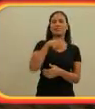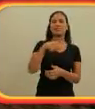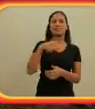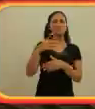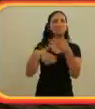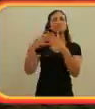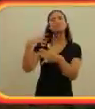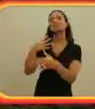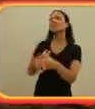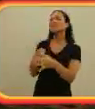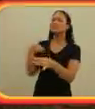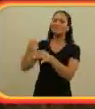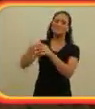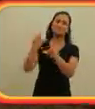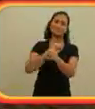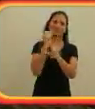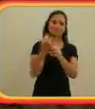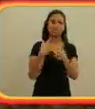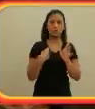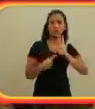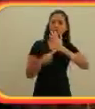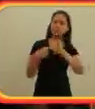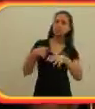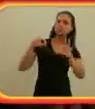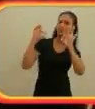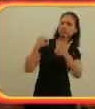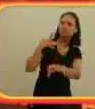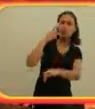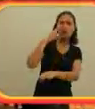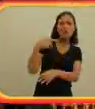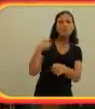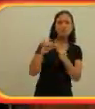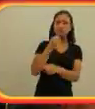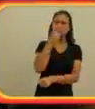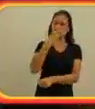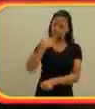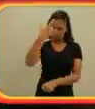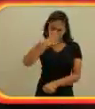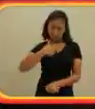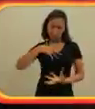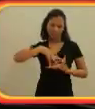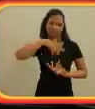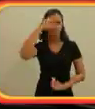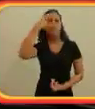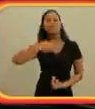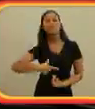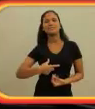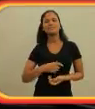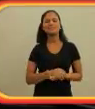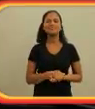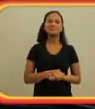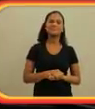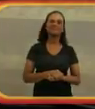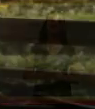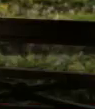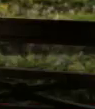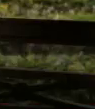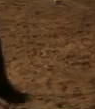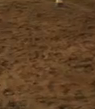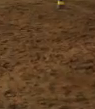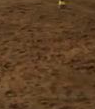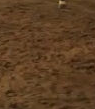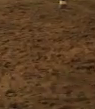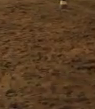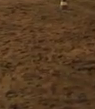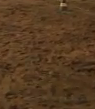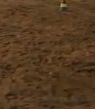atuar, no decorrer da minha vida social. Eu indico, recomendo, porque, olha, faz bem pro corpo e pra